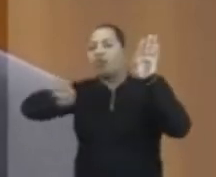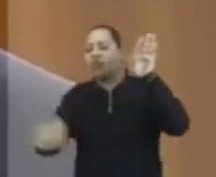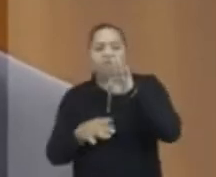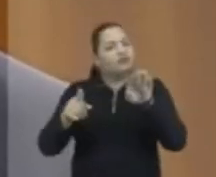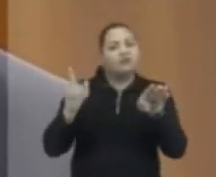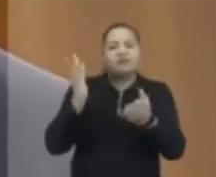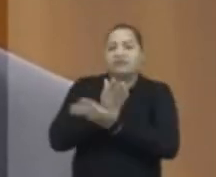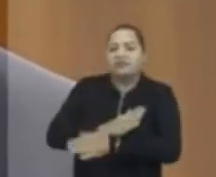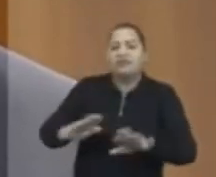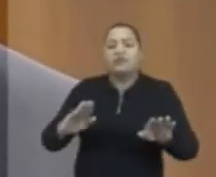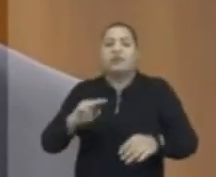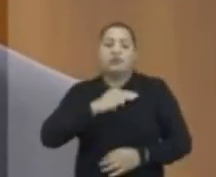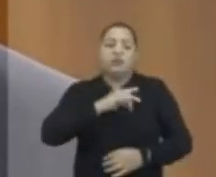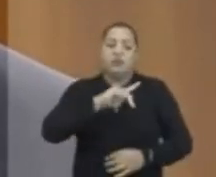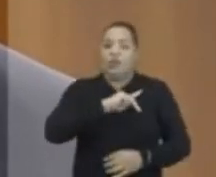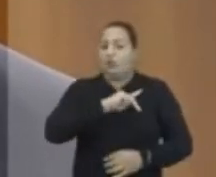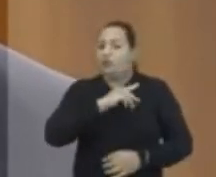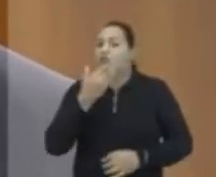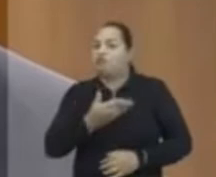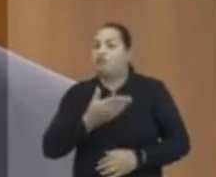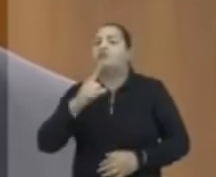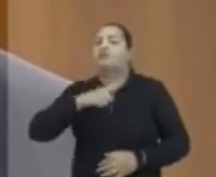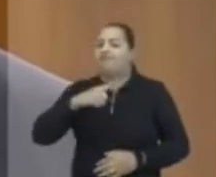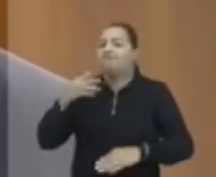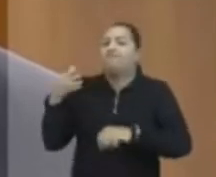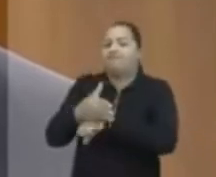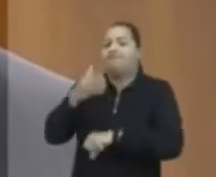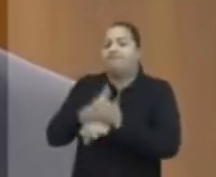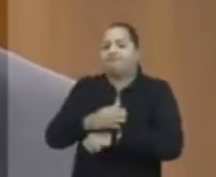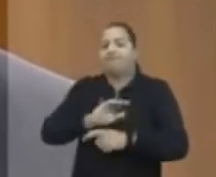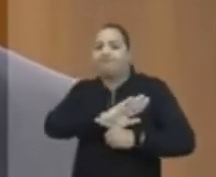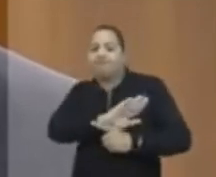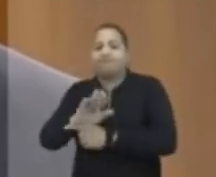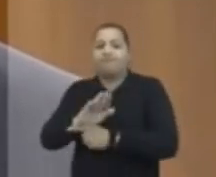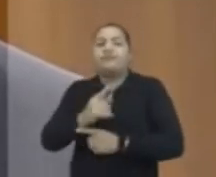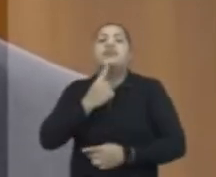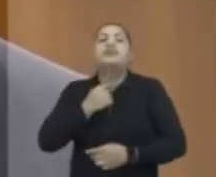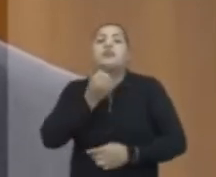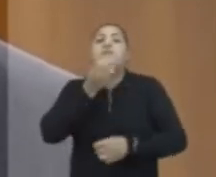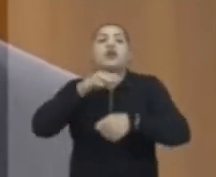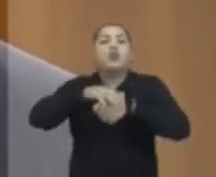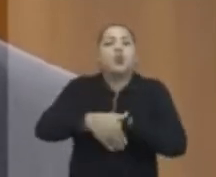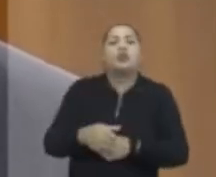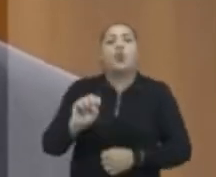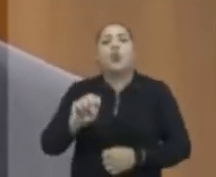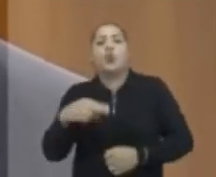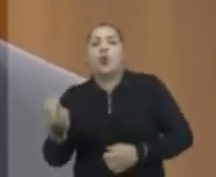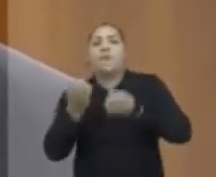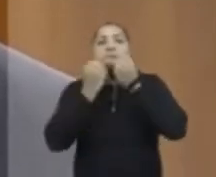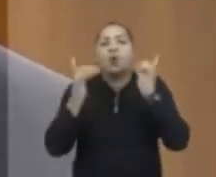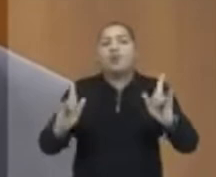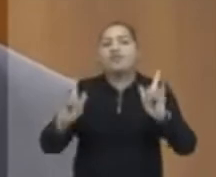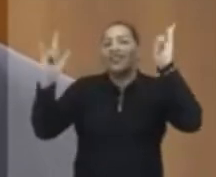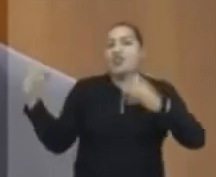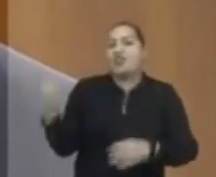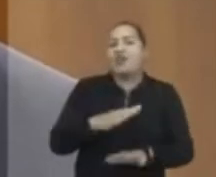parte de todo o processo. Desejo a todos, não apenas uma boa noite, não apenas a reinauguração do nosso espaço,